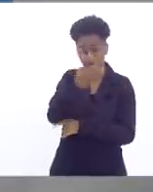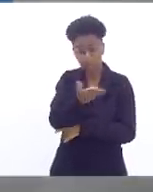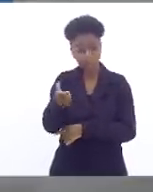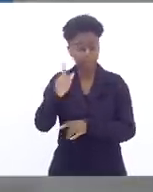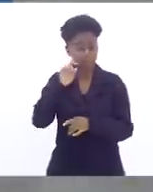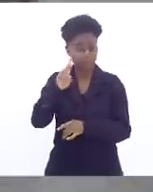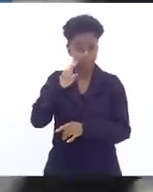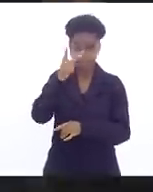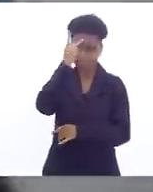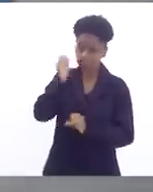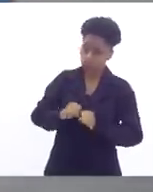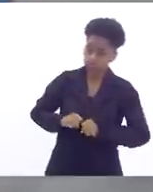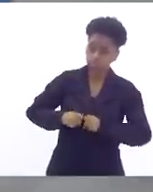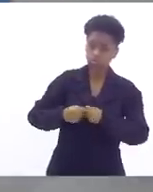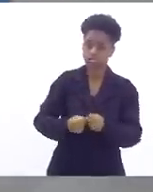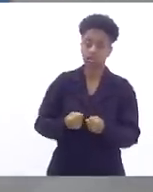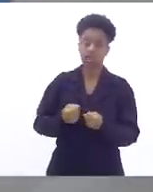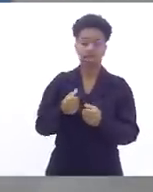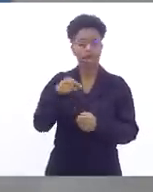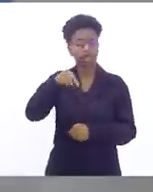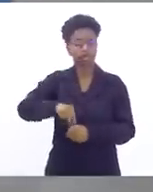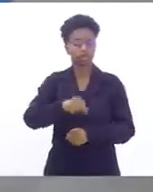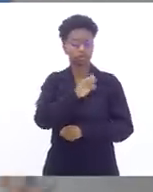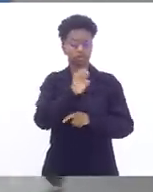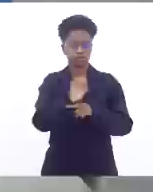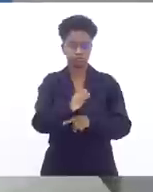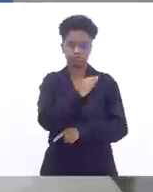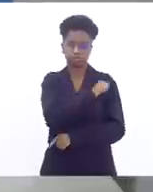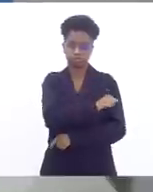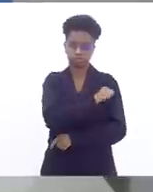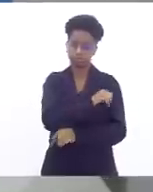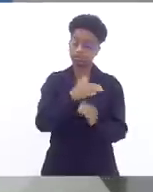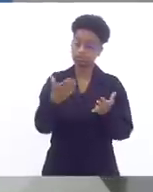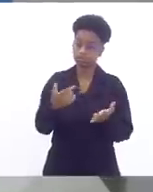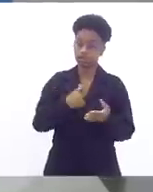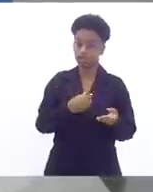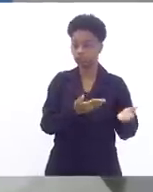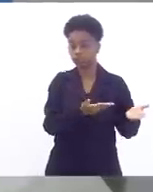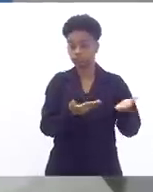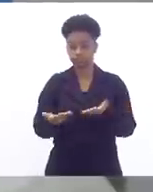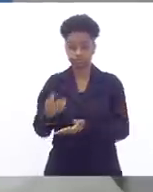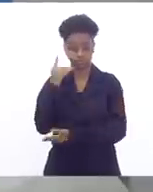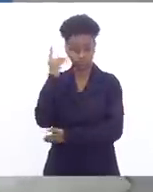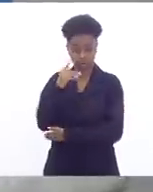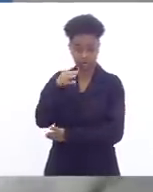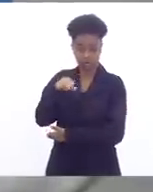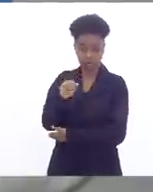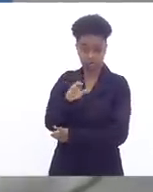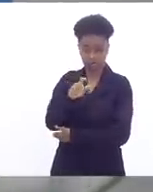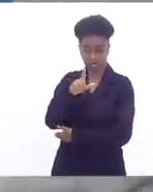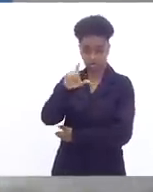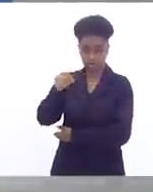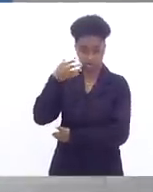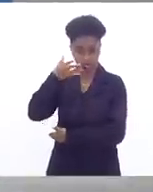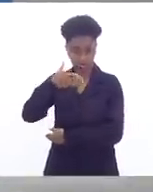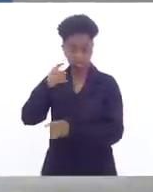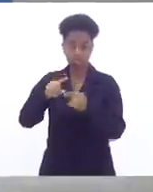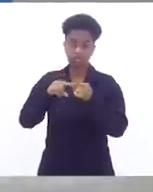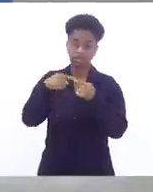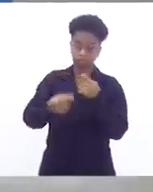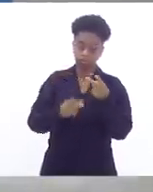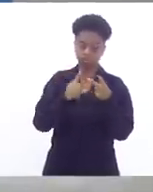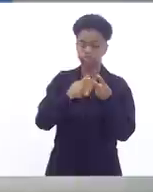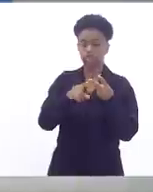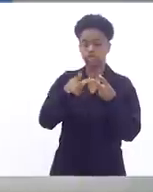se dedicou ao estado do Rio de Janeiro Então eu vou passar Deputado Marcelo Dino para sua consideração vou passar o deputado